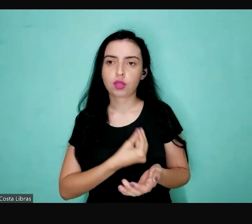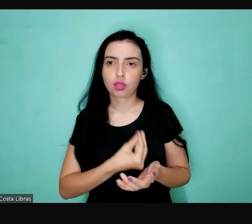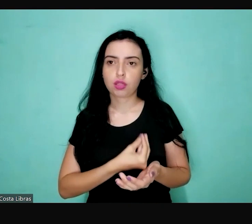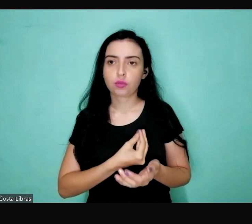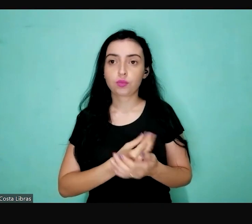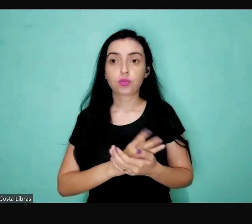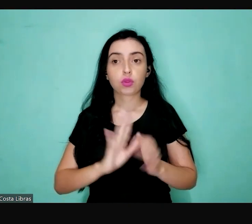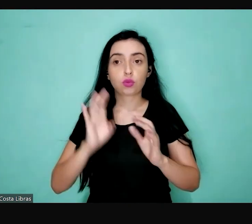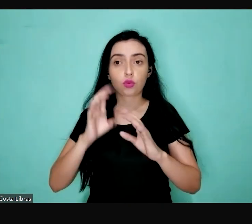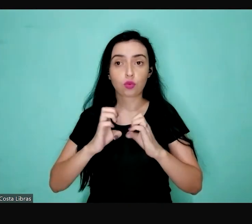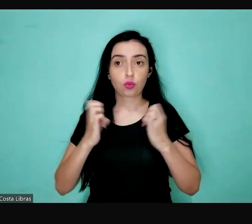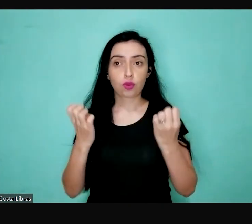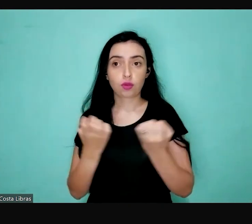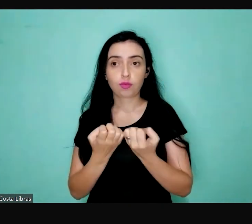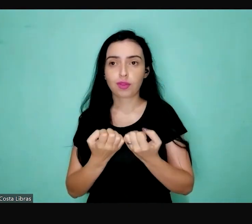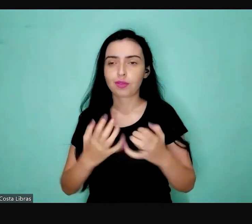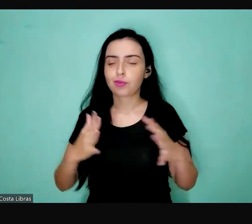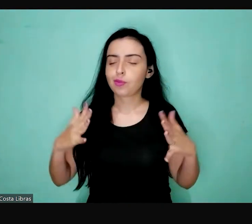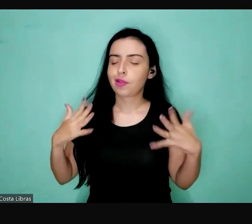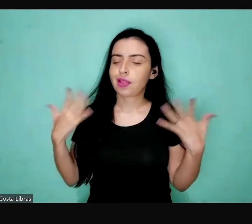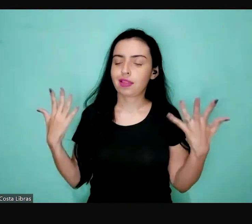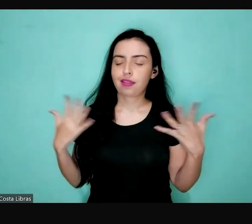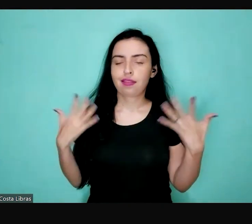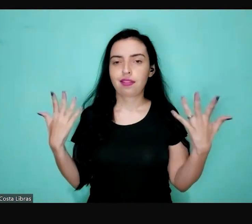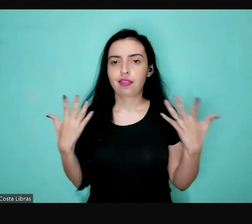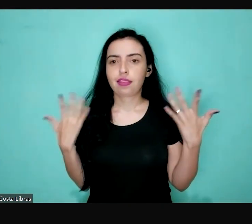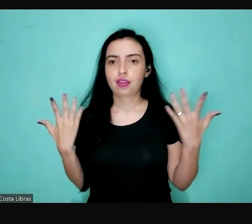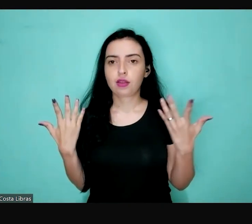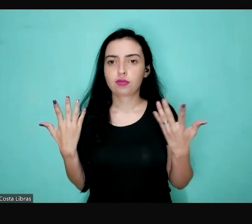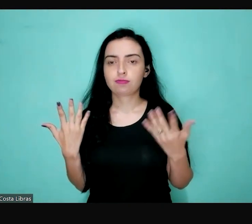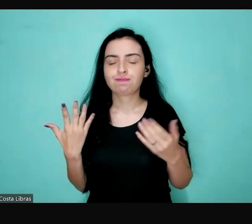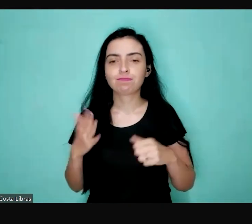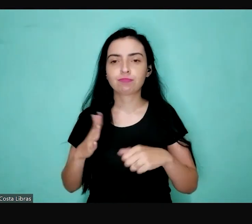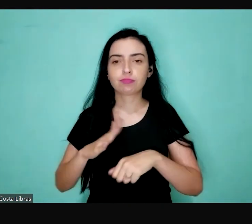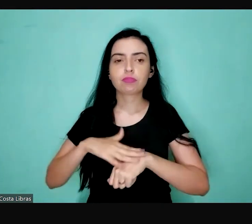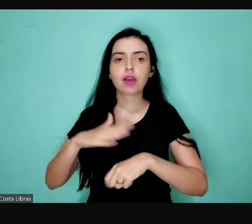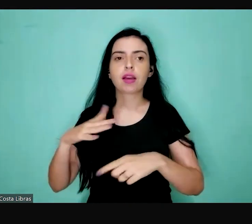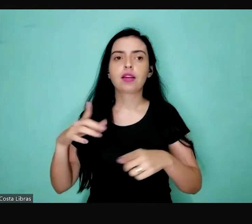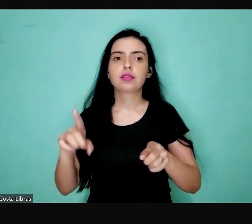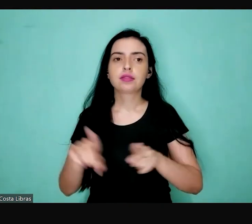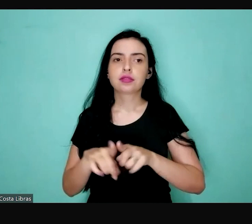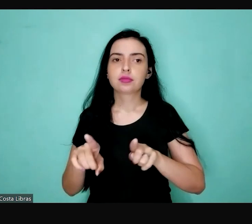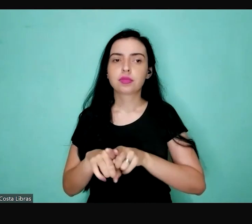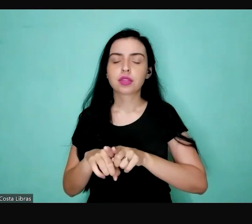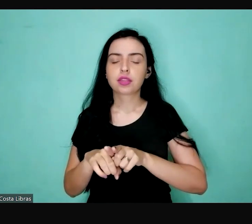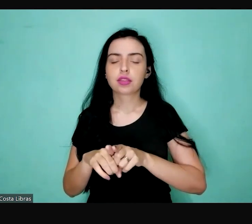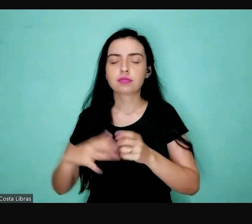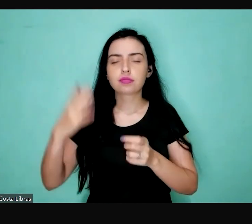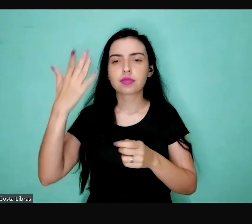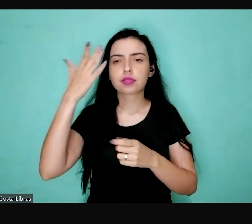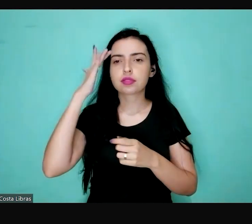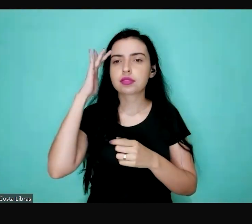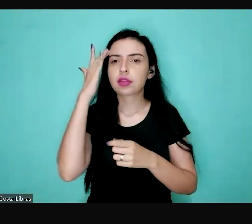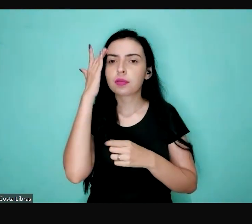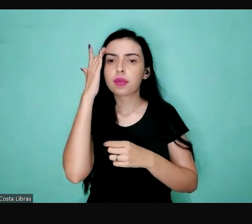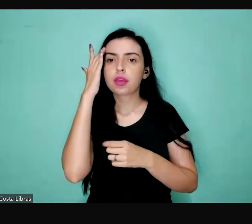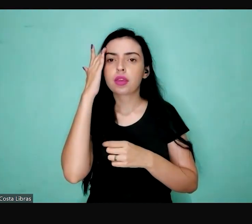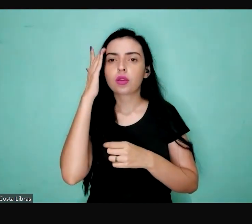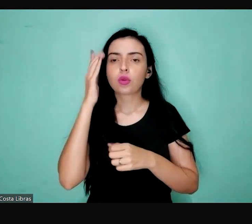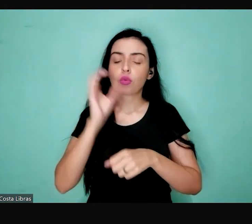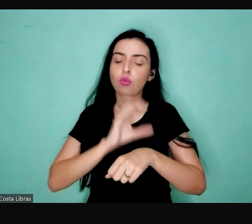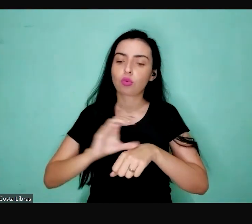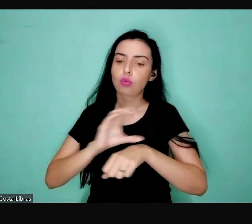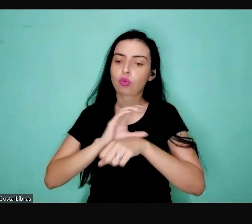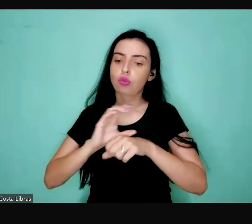evento, é uma alegria. E maior ainda a alegria de saber que esse curso, esse evento,